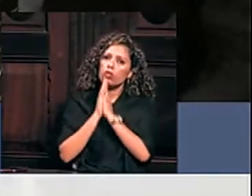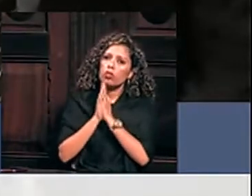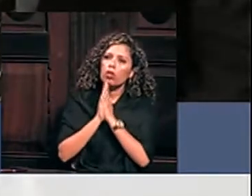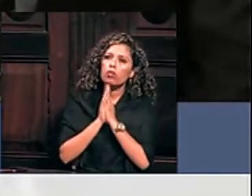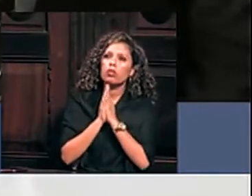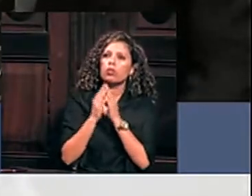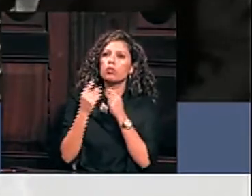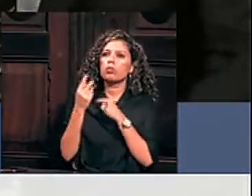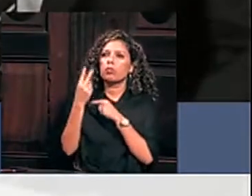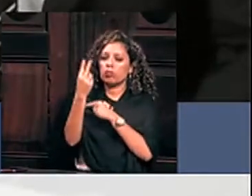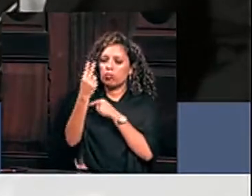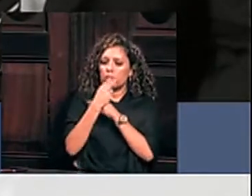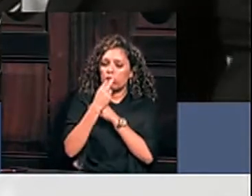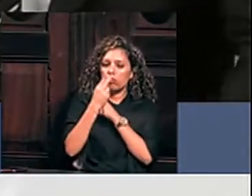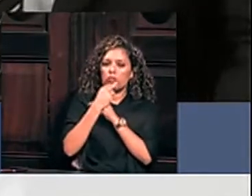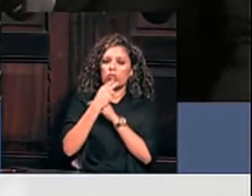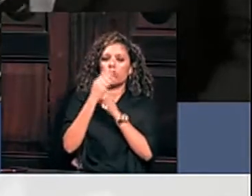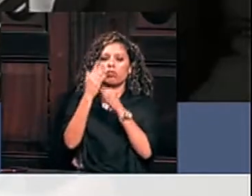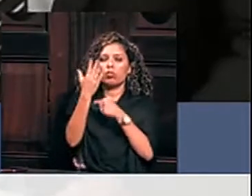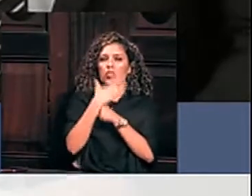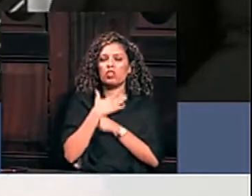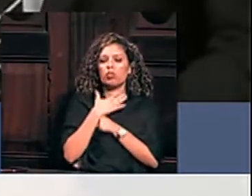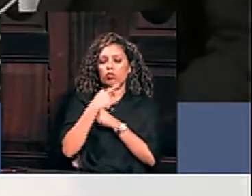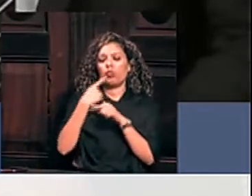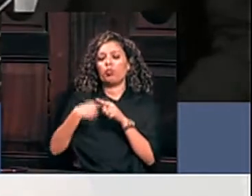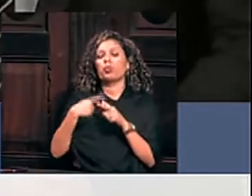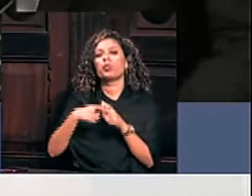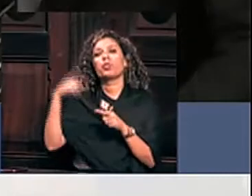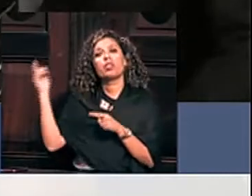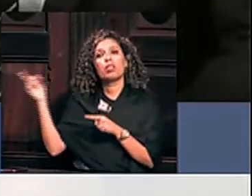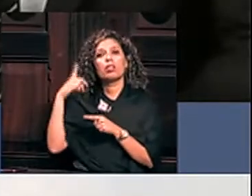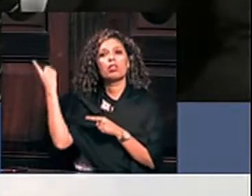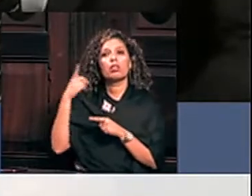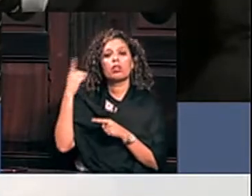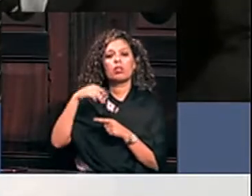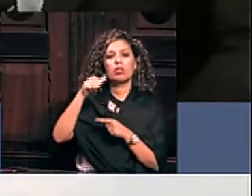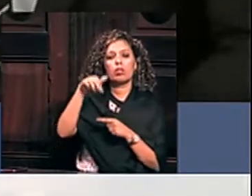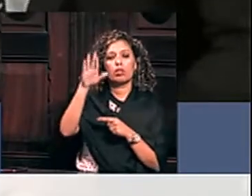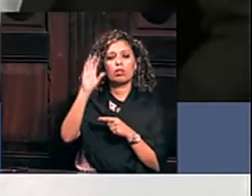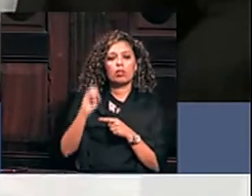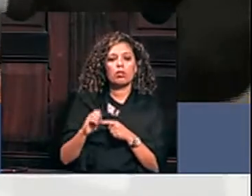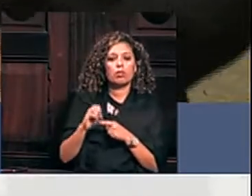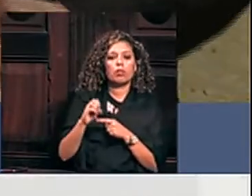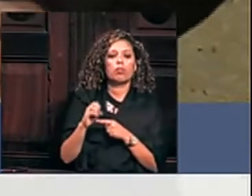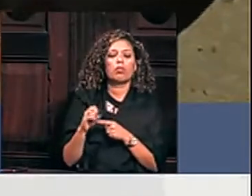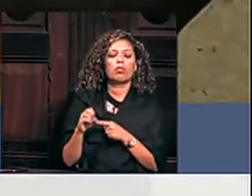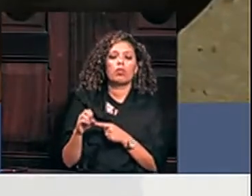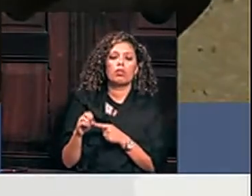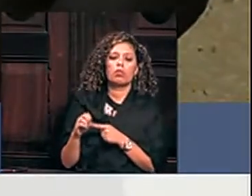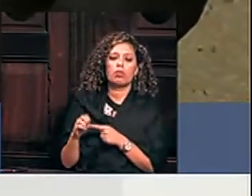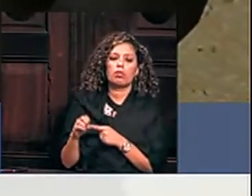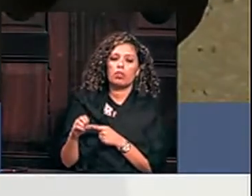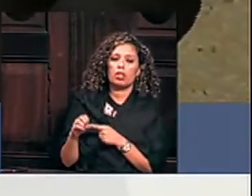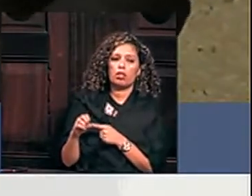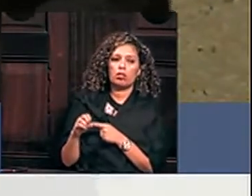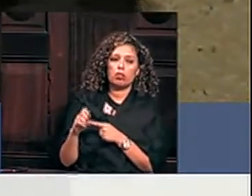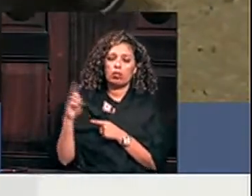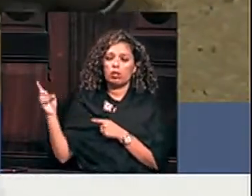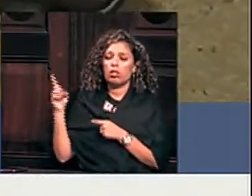eu faço. Até porque o deputado Paulo Ramos também é signatário do